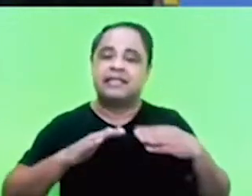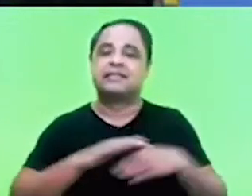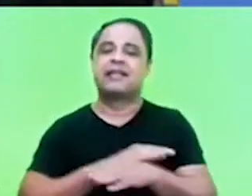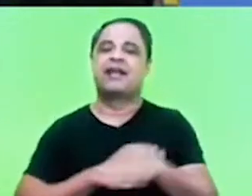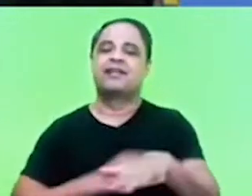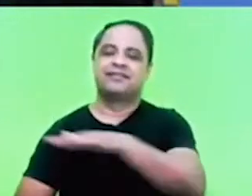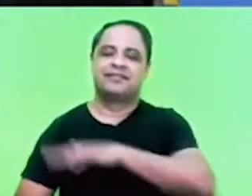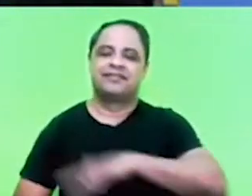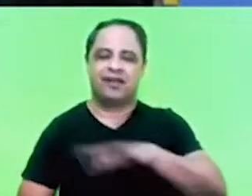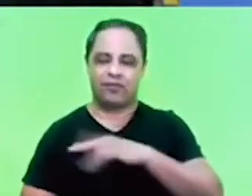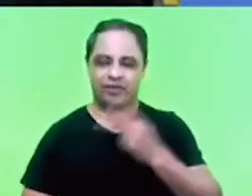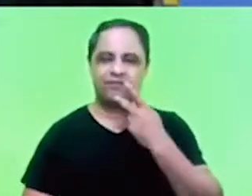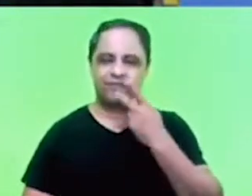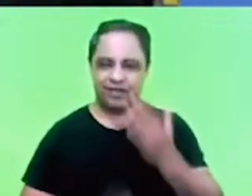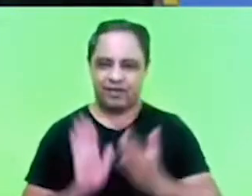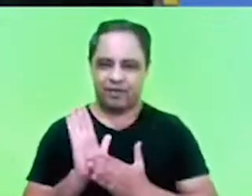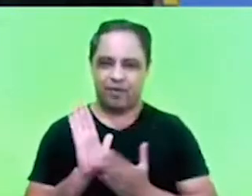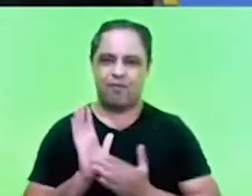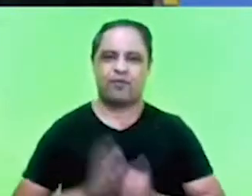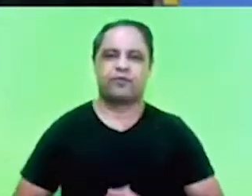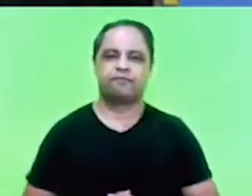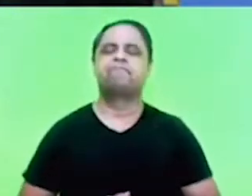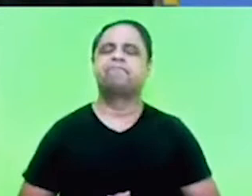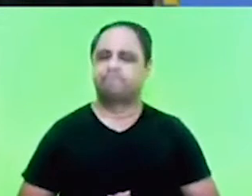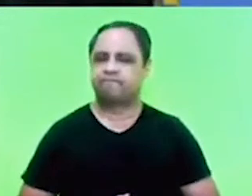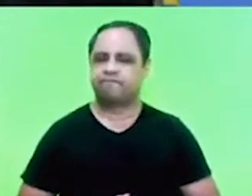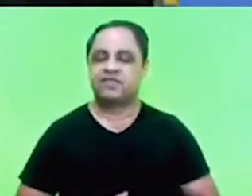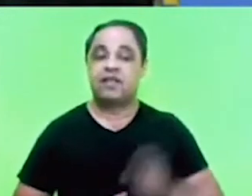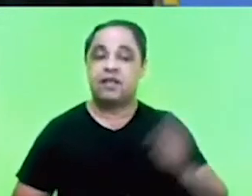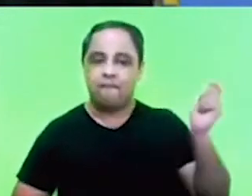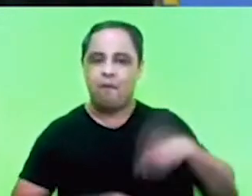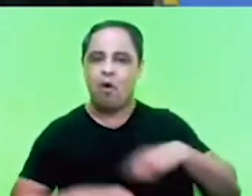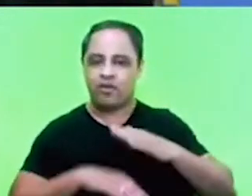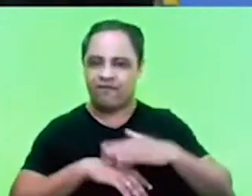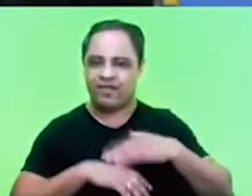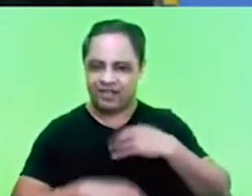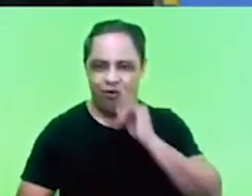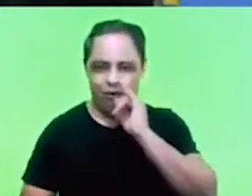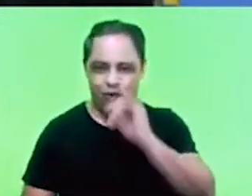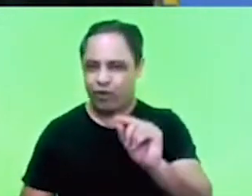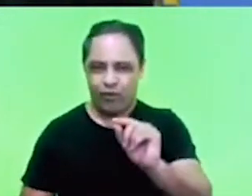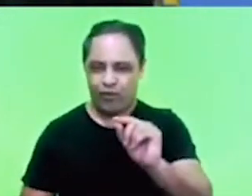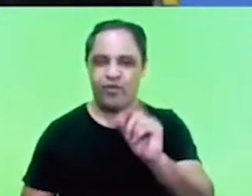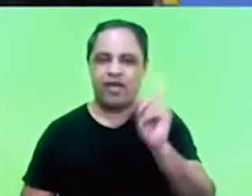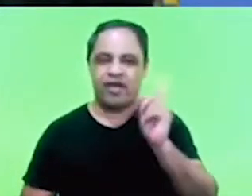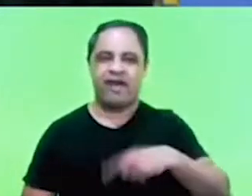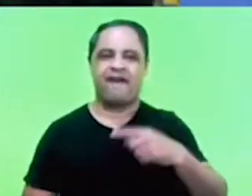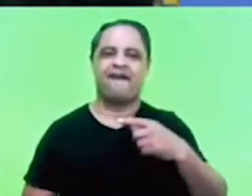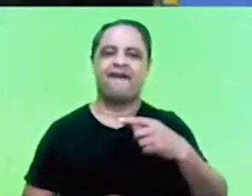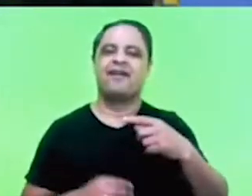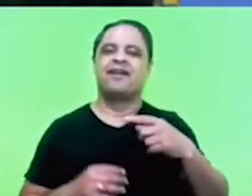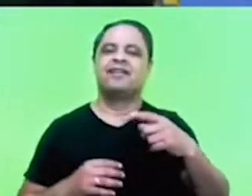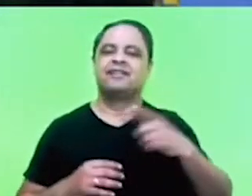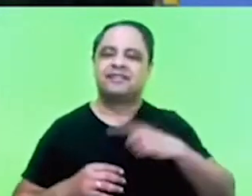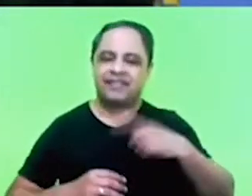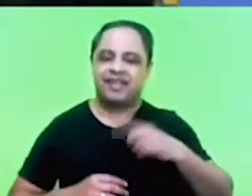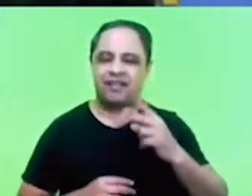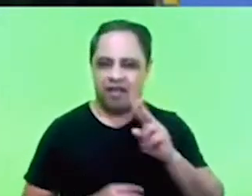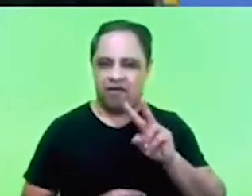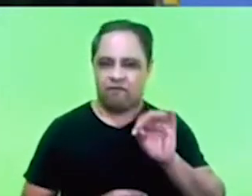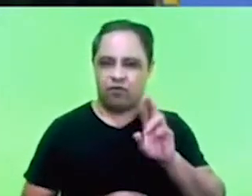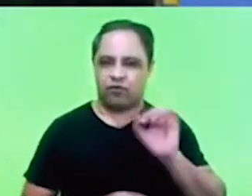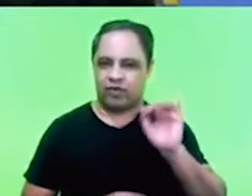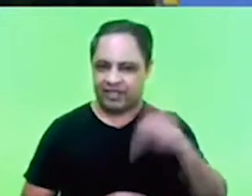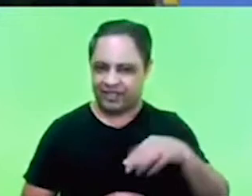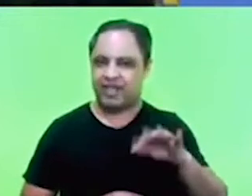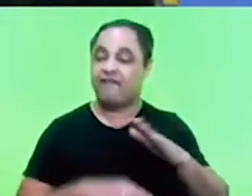que você está propondo? Elas podem fazer isso que eu contei para vocês, que a Brascom fez, que a Votorantim fez, que